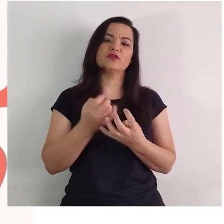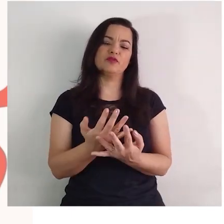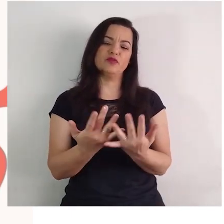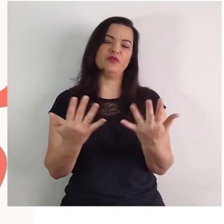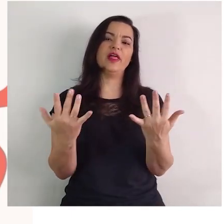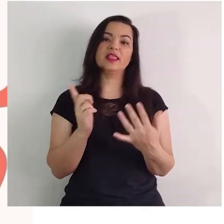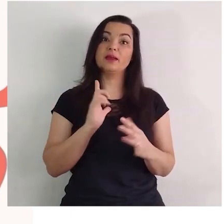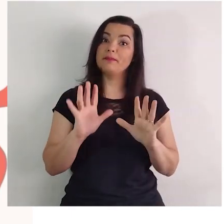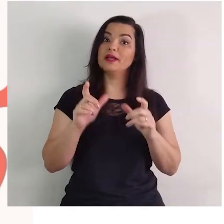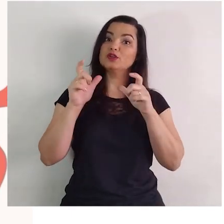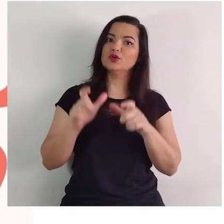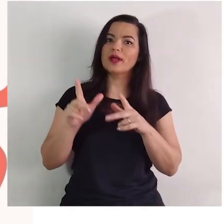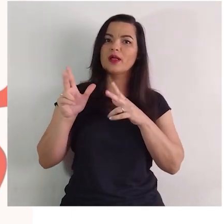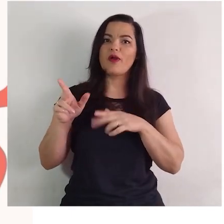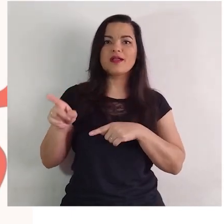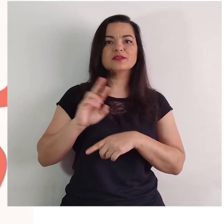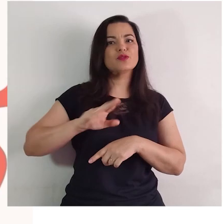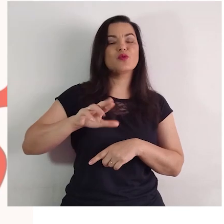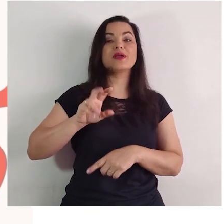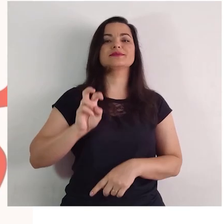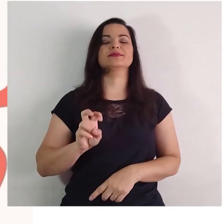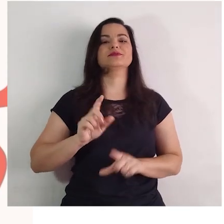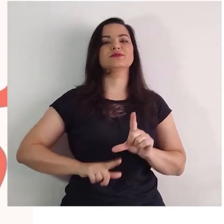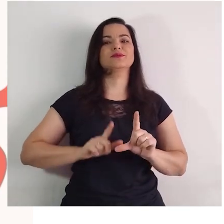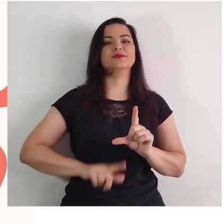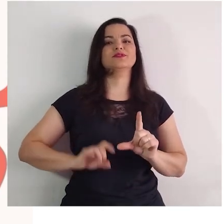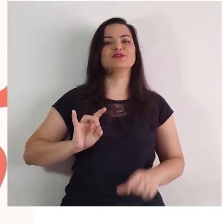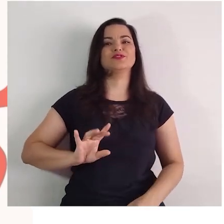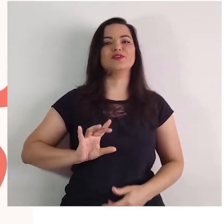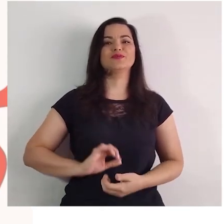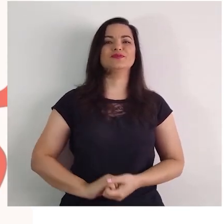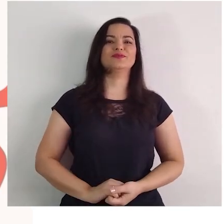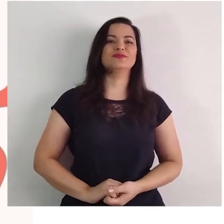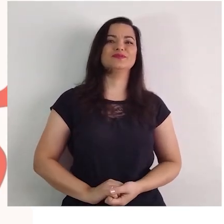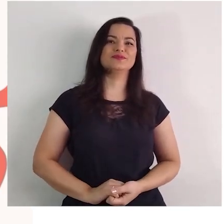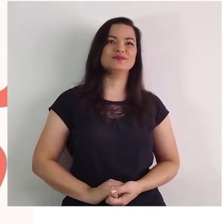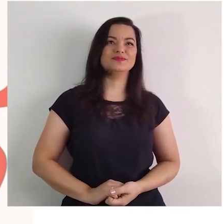lugar que eu estou falando. Eu estou falando de um lugar com 5 letrinhas.